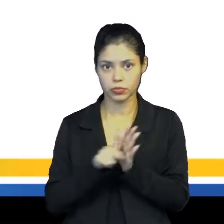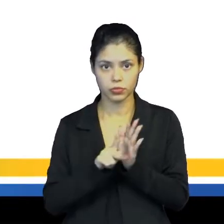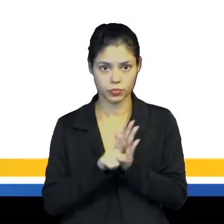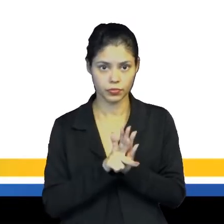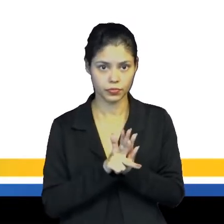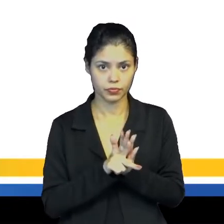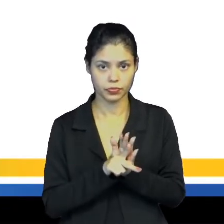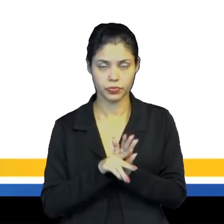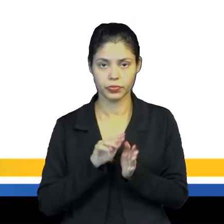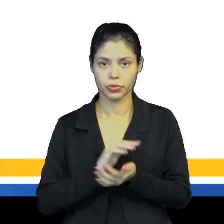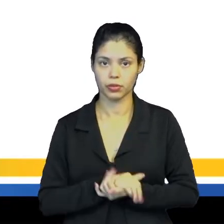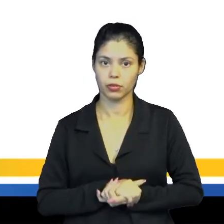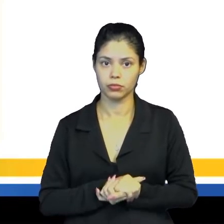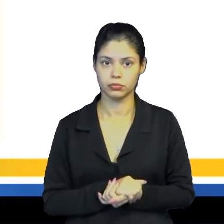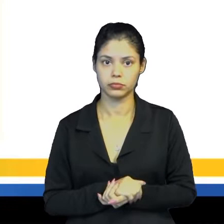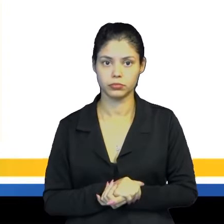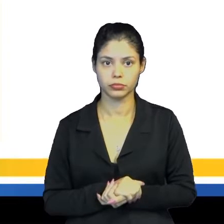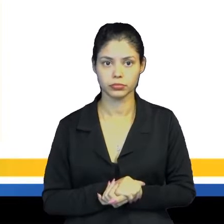posicionado anatomicamente.